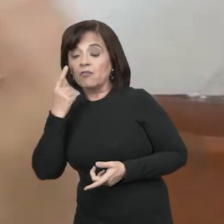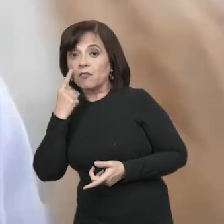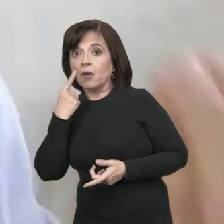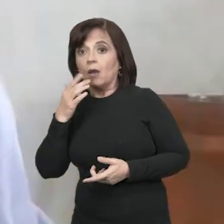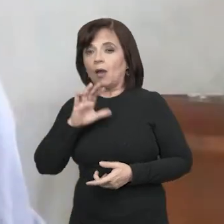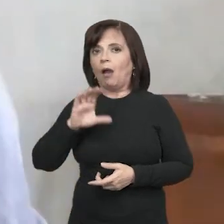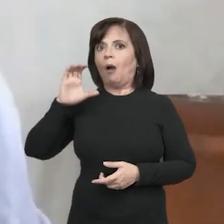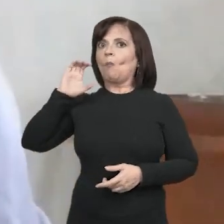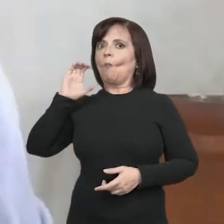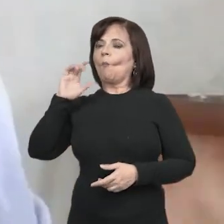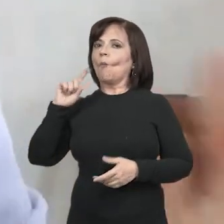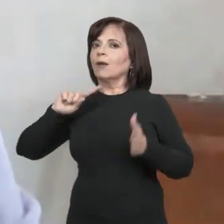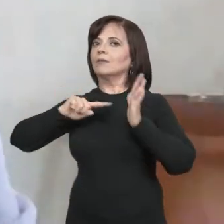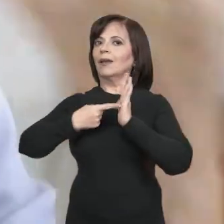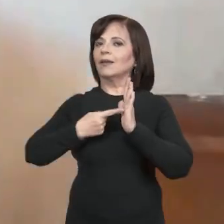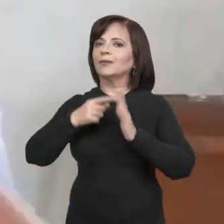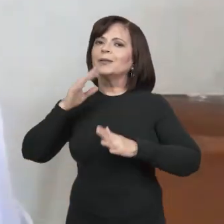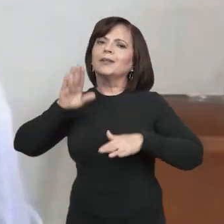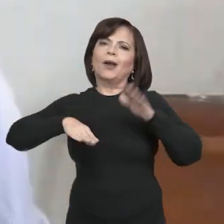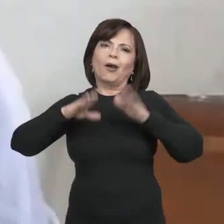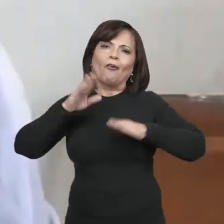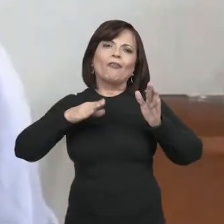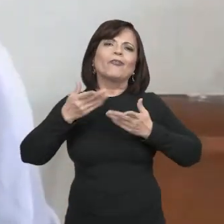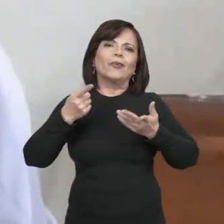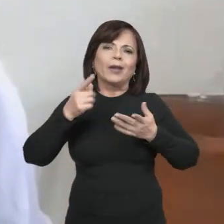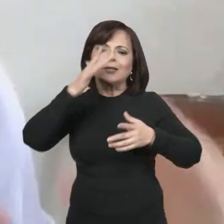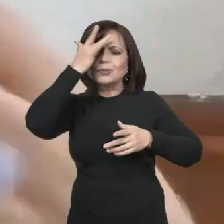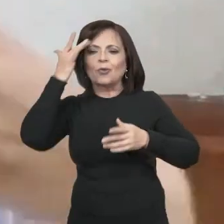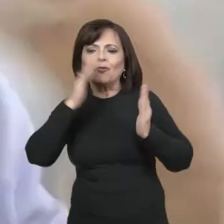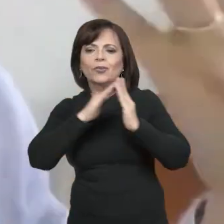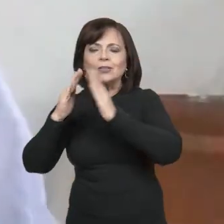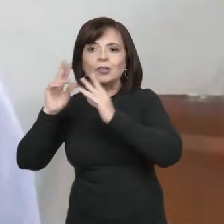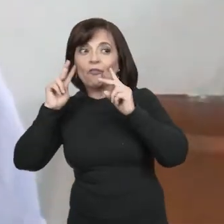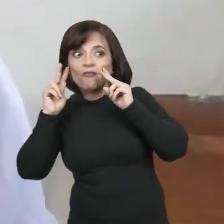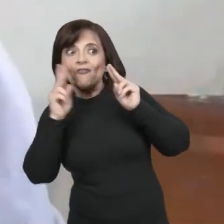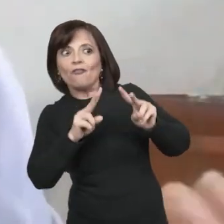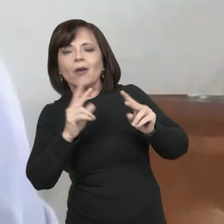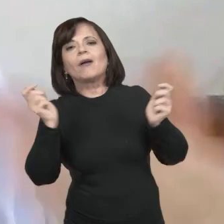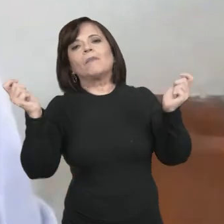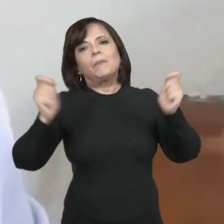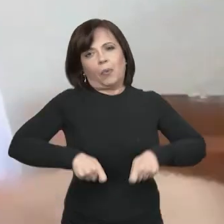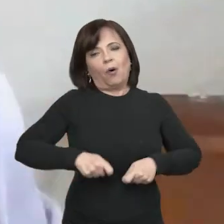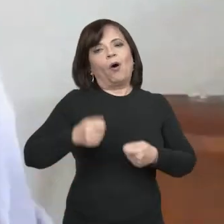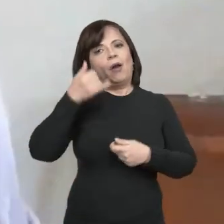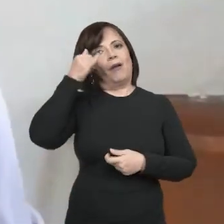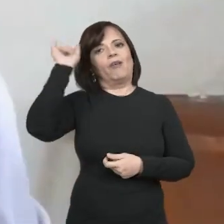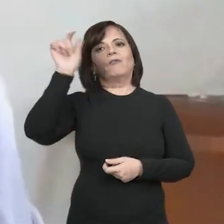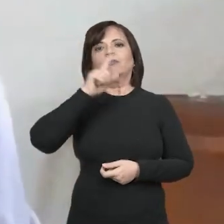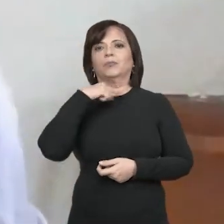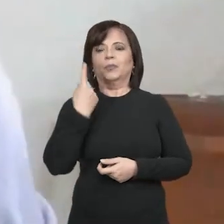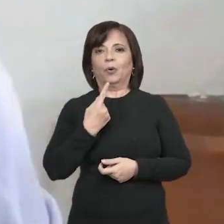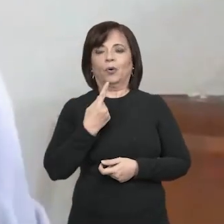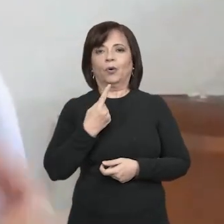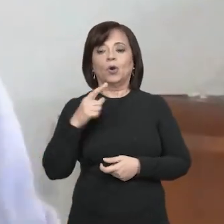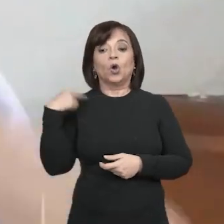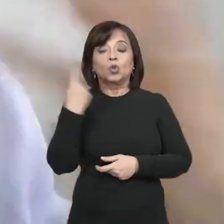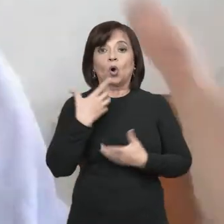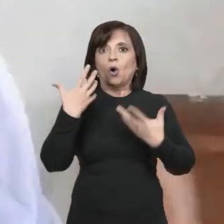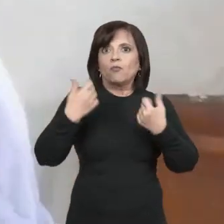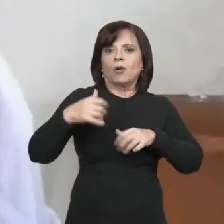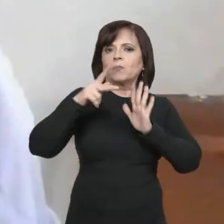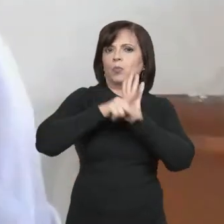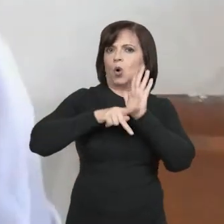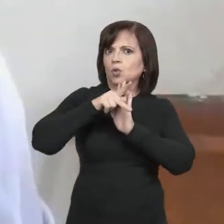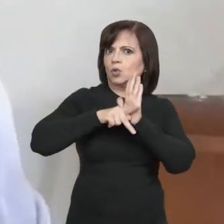de notícias de forma anônima, talvez esse crime poderia ser evitado, como outros crimes. Então, na comarca, nós vamos implementar essa